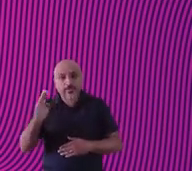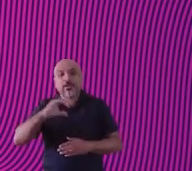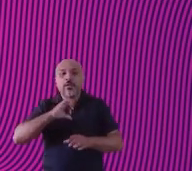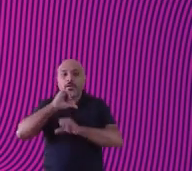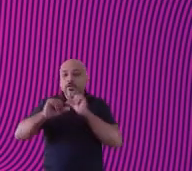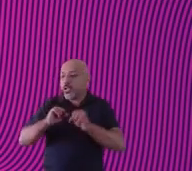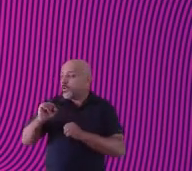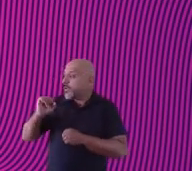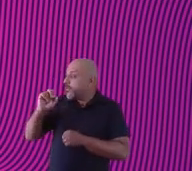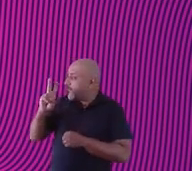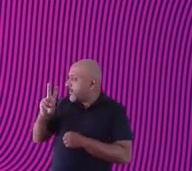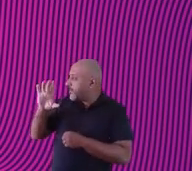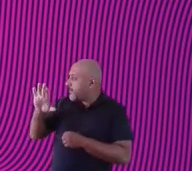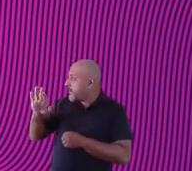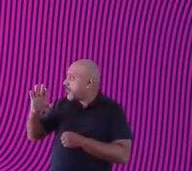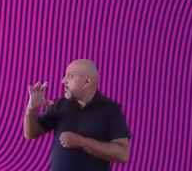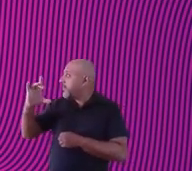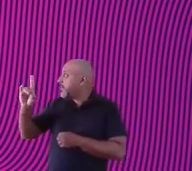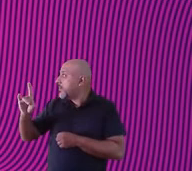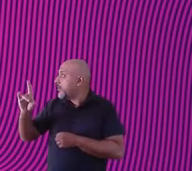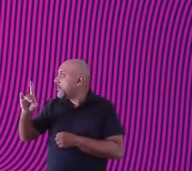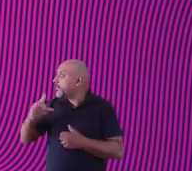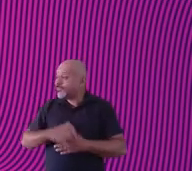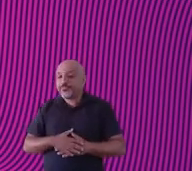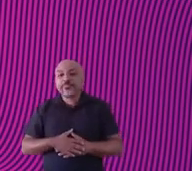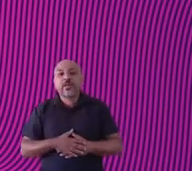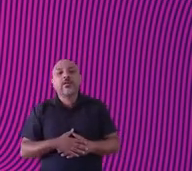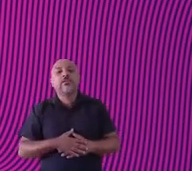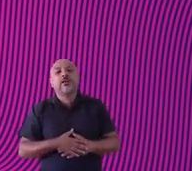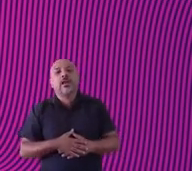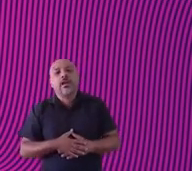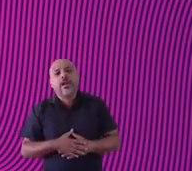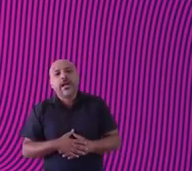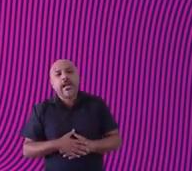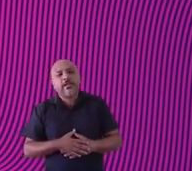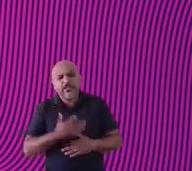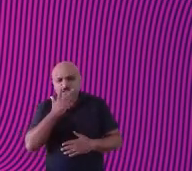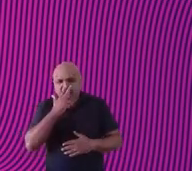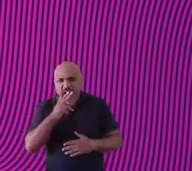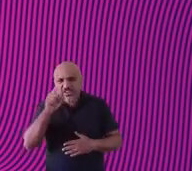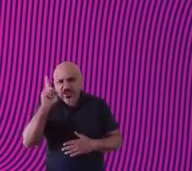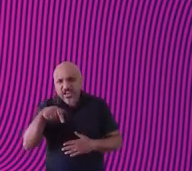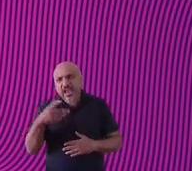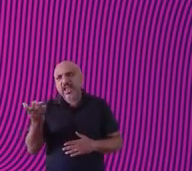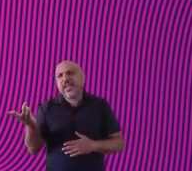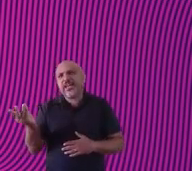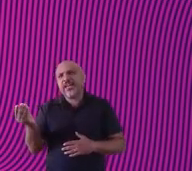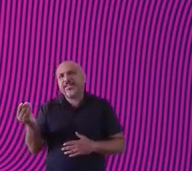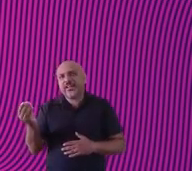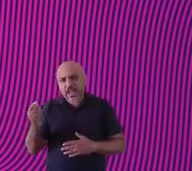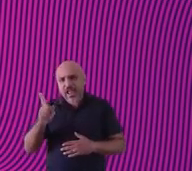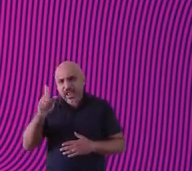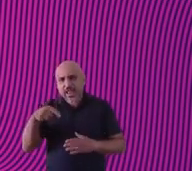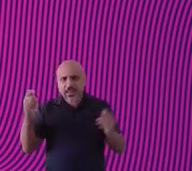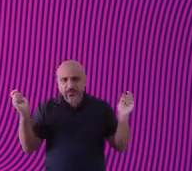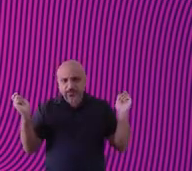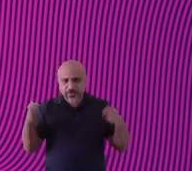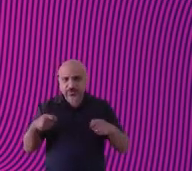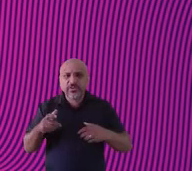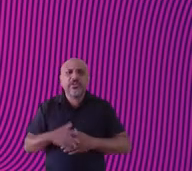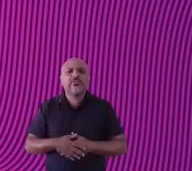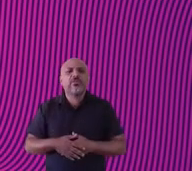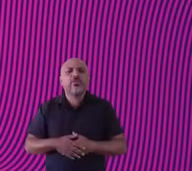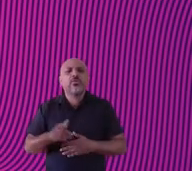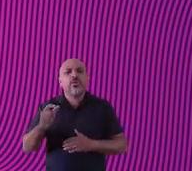vcd para amiloidose né você acha que é é possível a